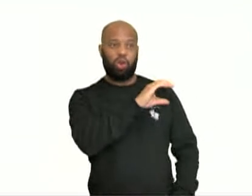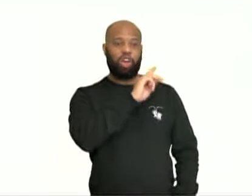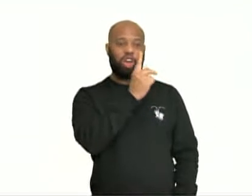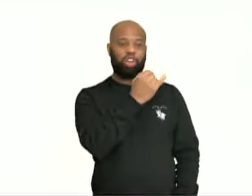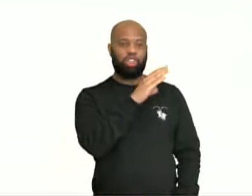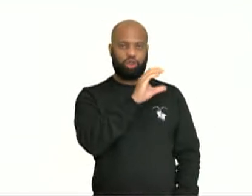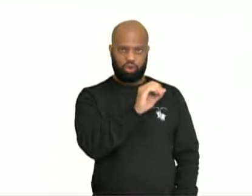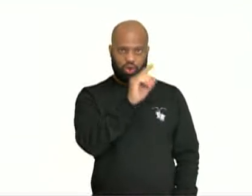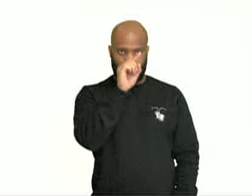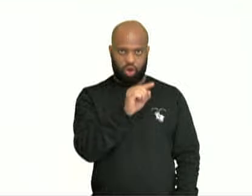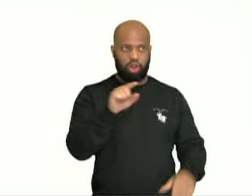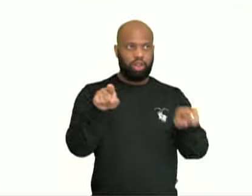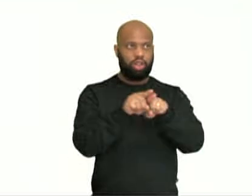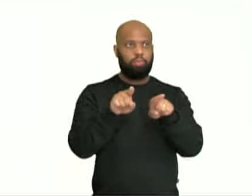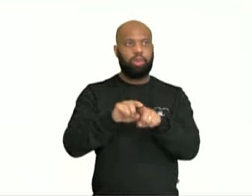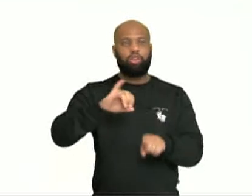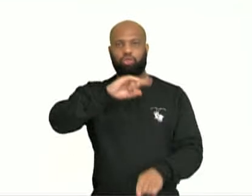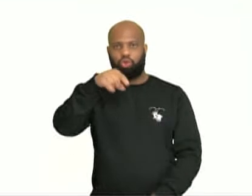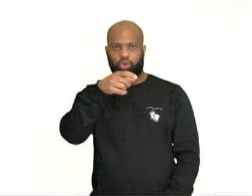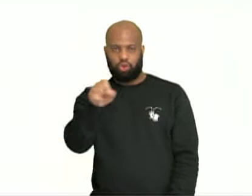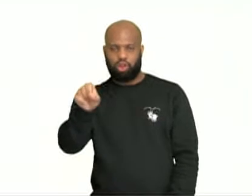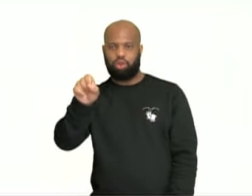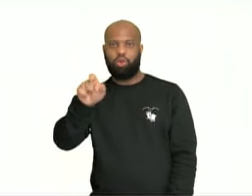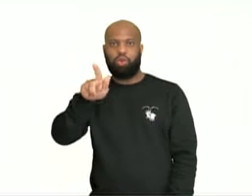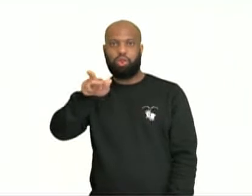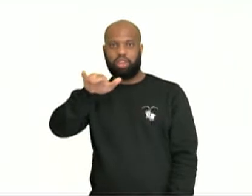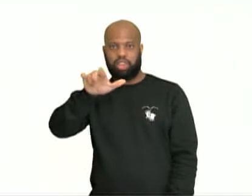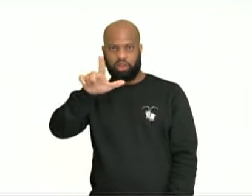mais célebre obra, O Alto da Compadecida.